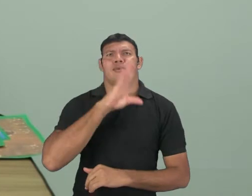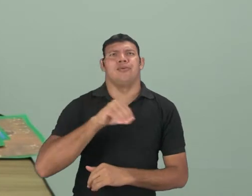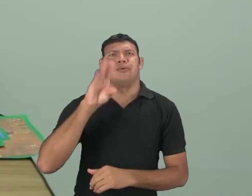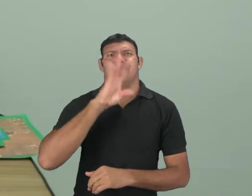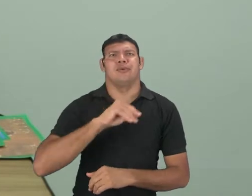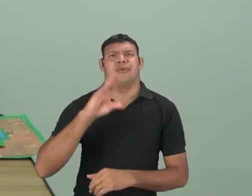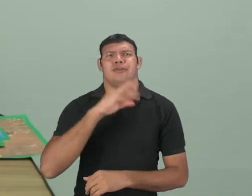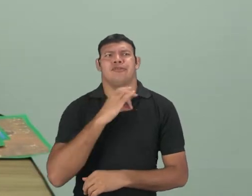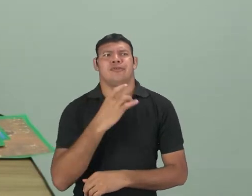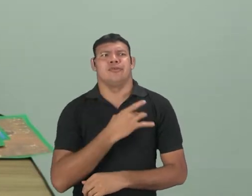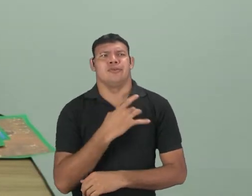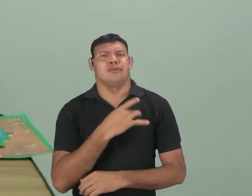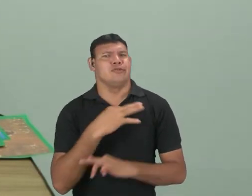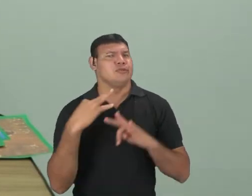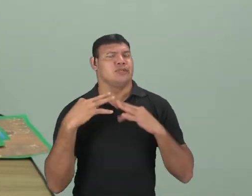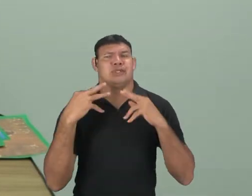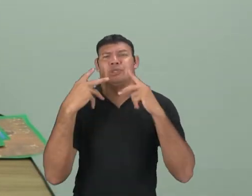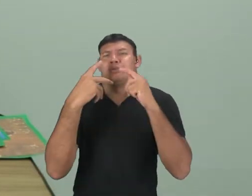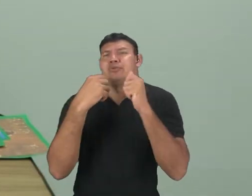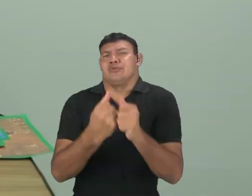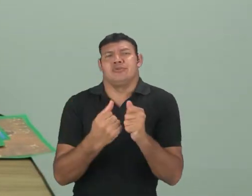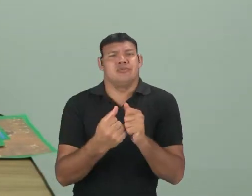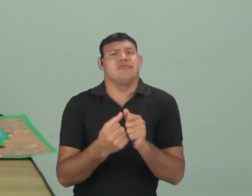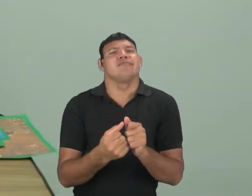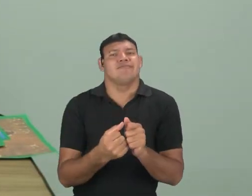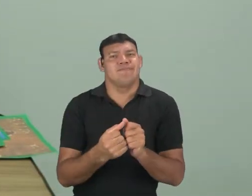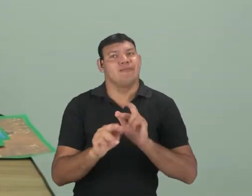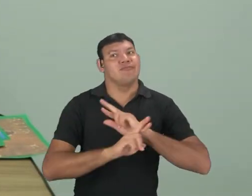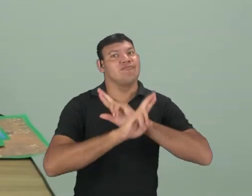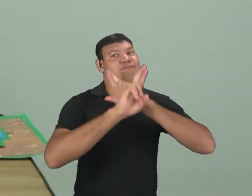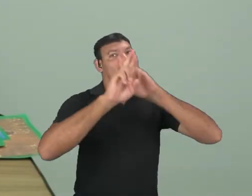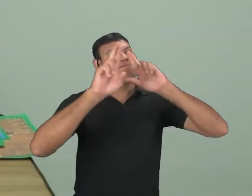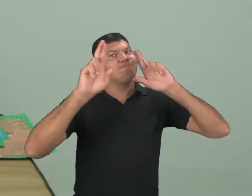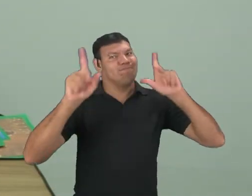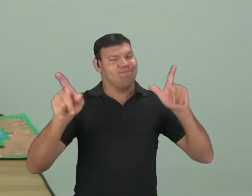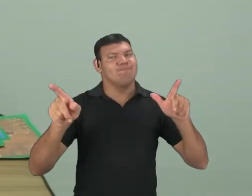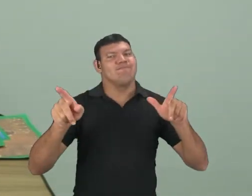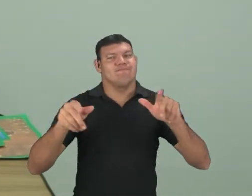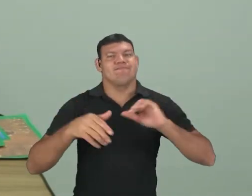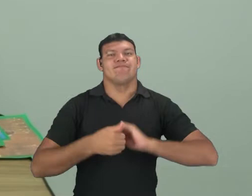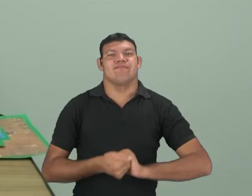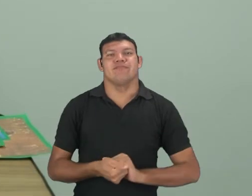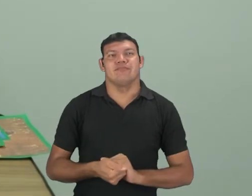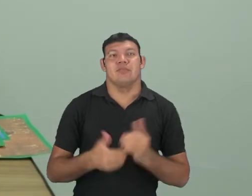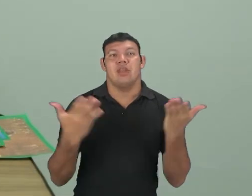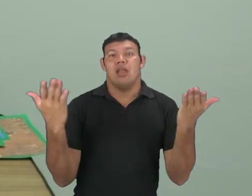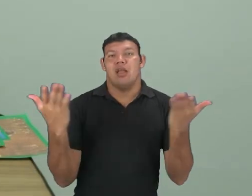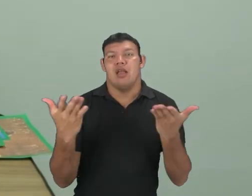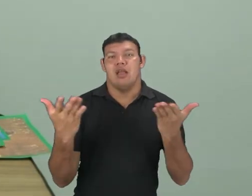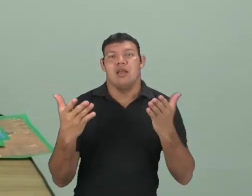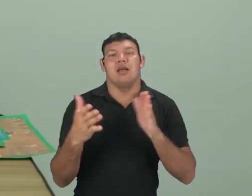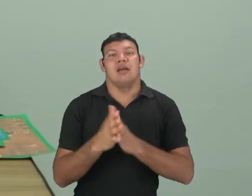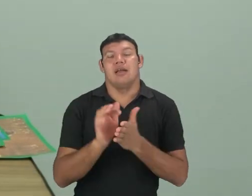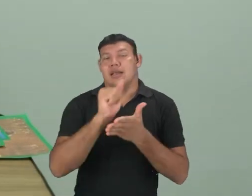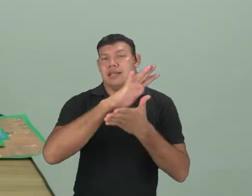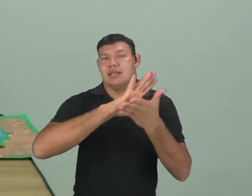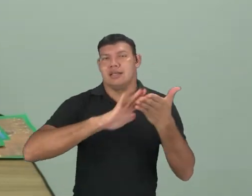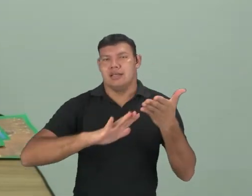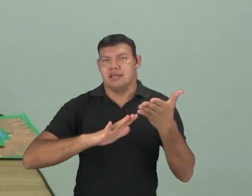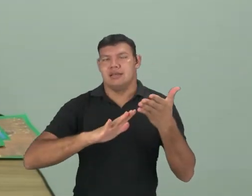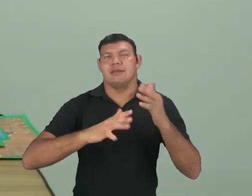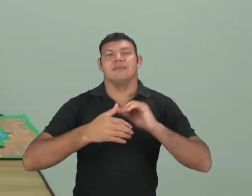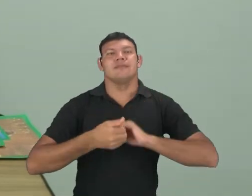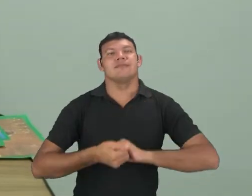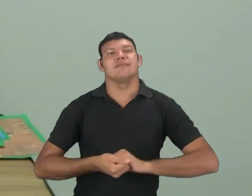falar, tem medo de tudo, Já bem diferente, Vamos ver a alternativa? Vamos resolver